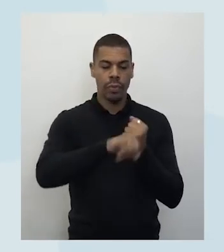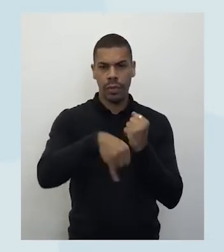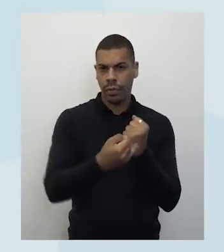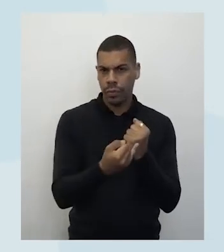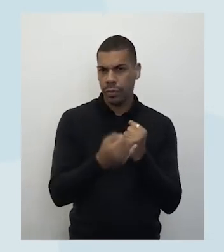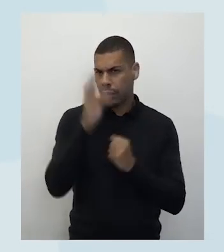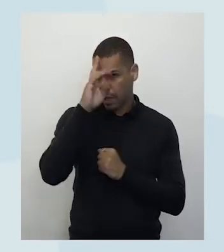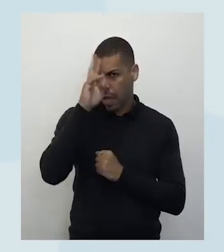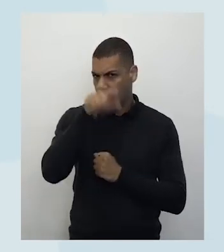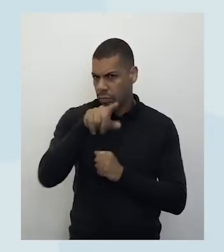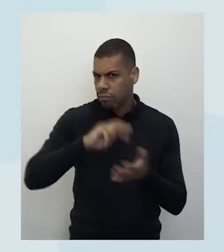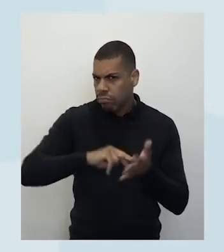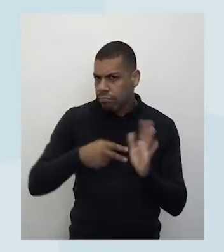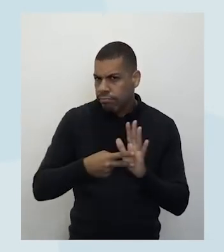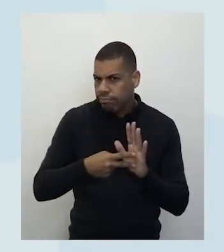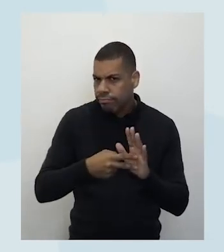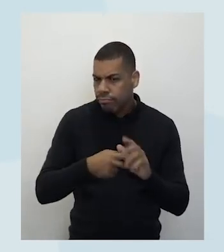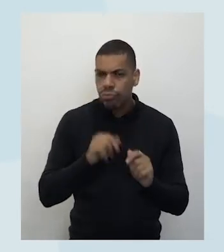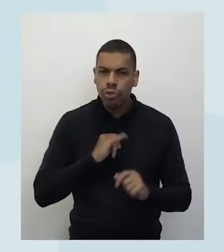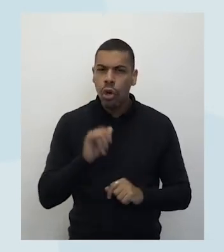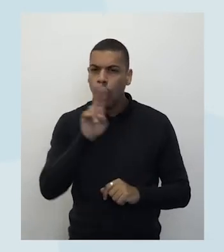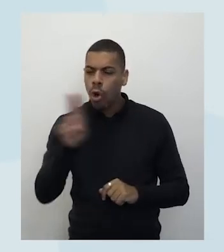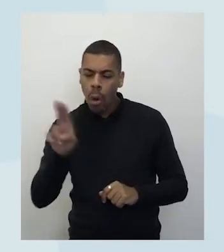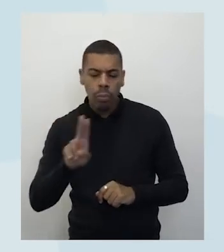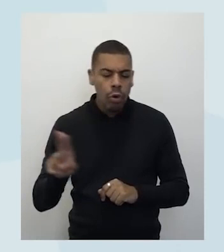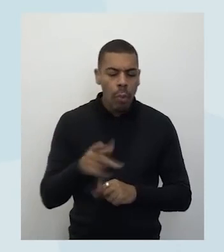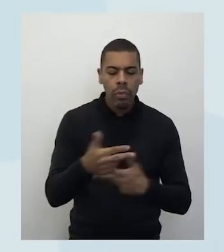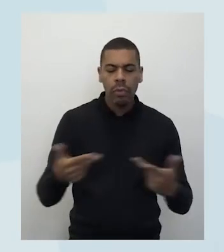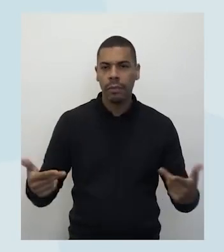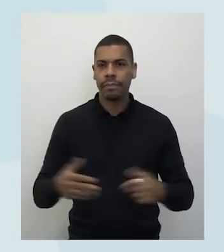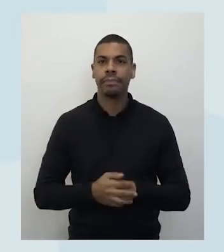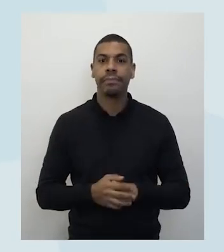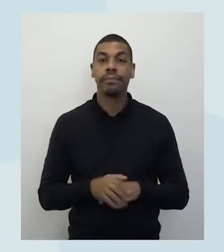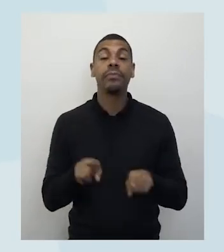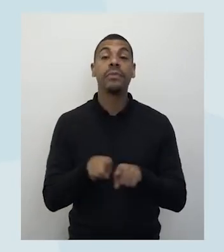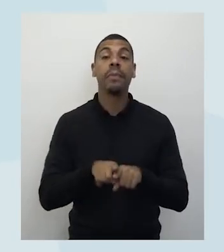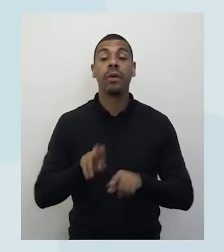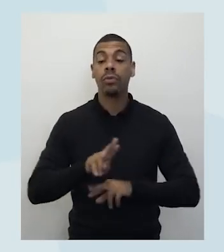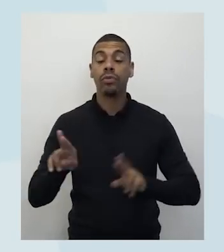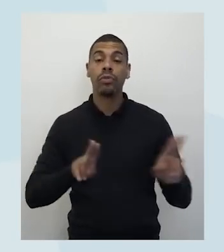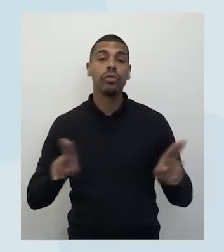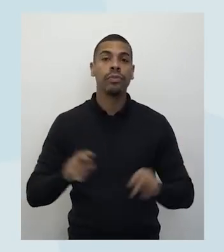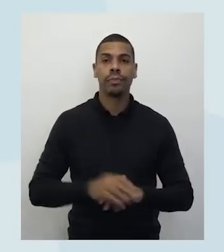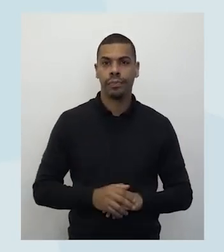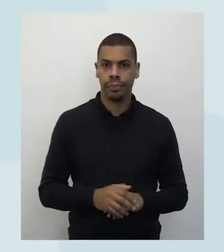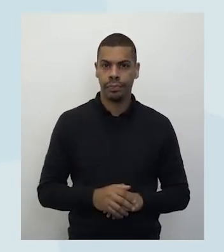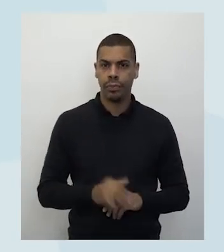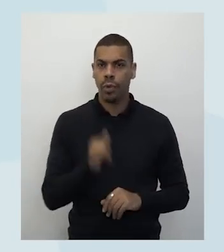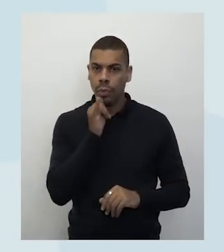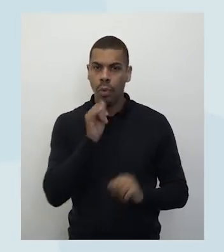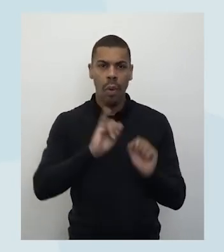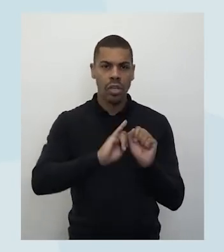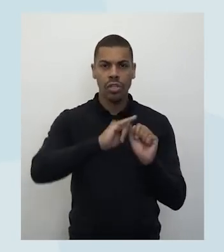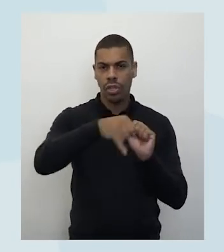todo mundo sabe o que é substantivo, que dá nome aos seres, às coisas, e os seus modificadores, que seriam o quê? O